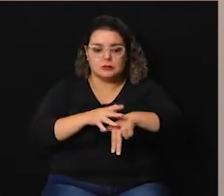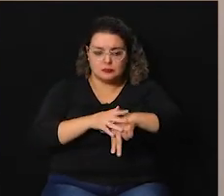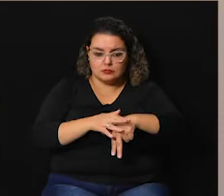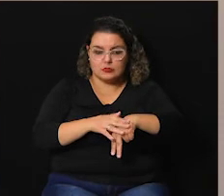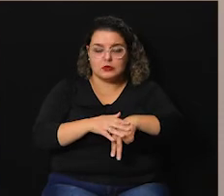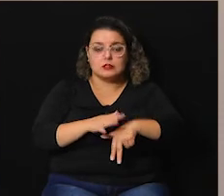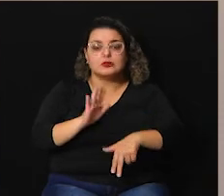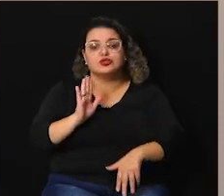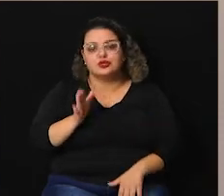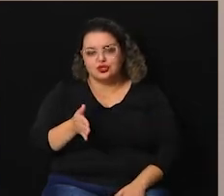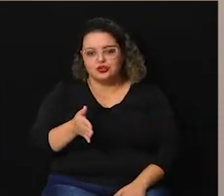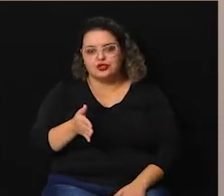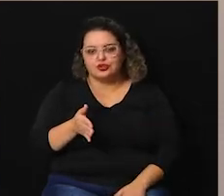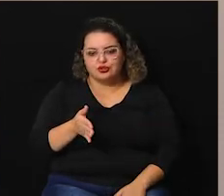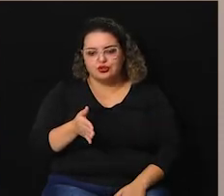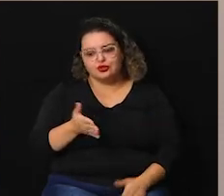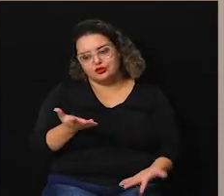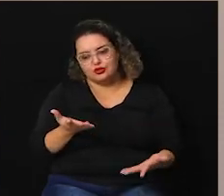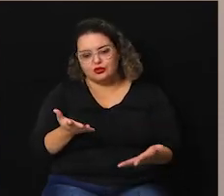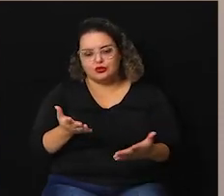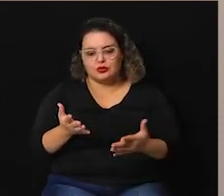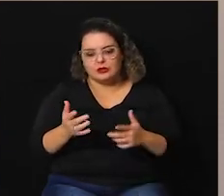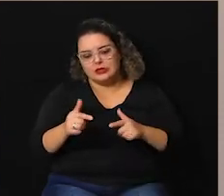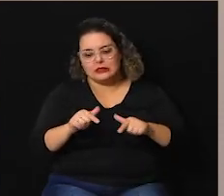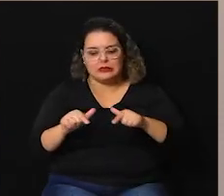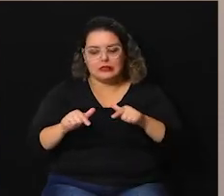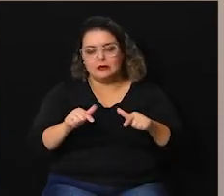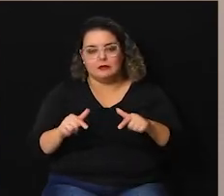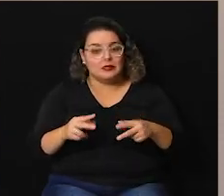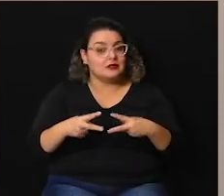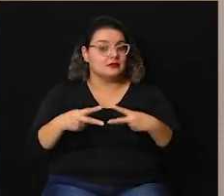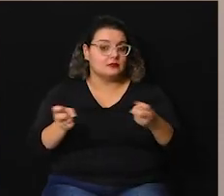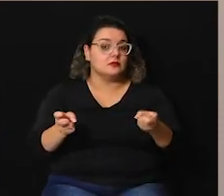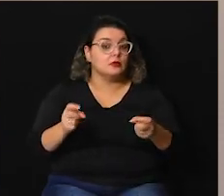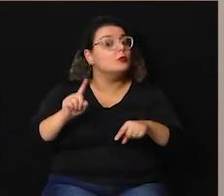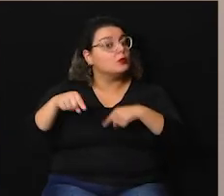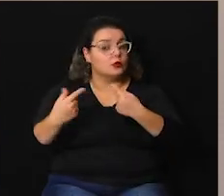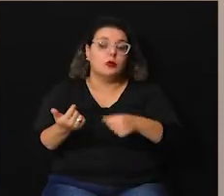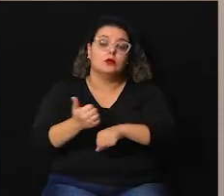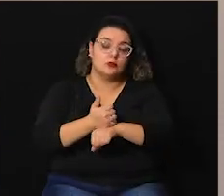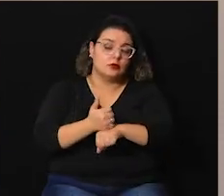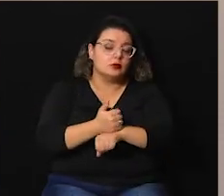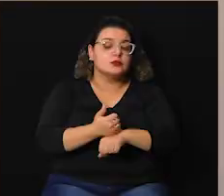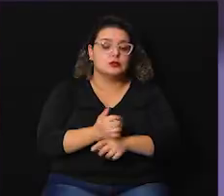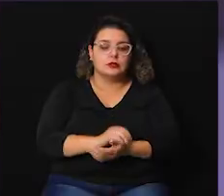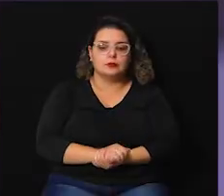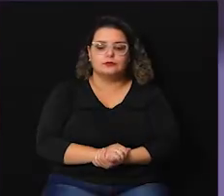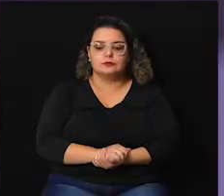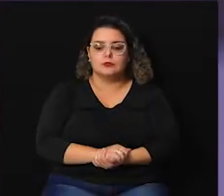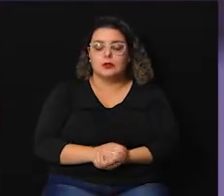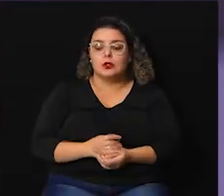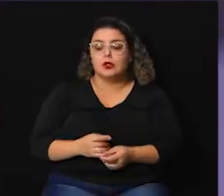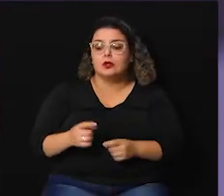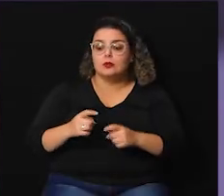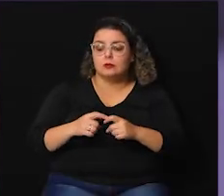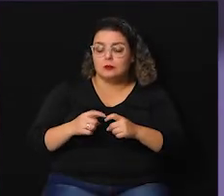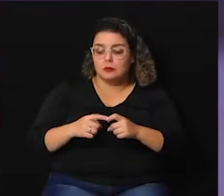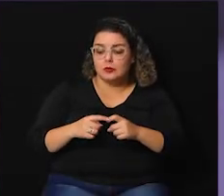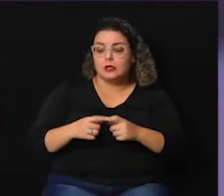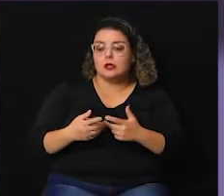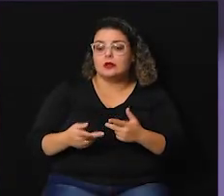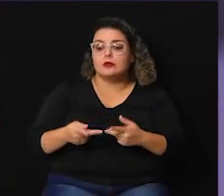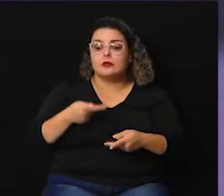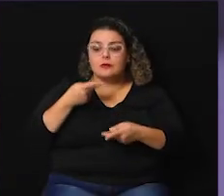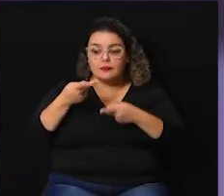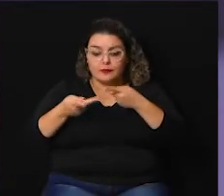paciente já, vamos dizer, trabalhado nessa percepção por outro profissional. Doutor, o que a gente vê em